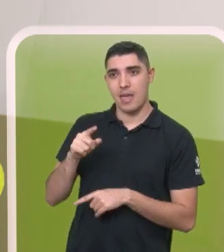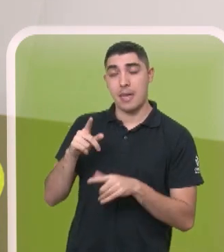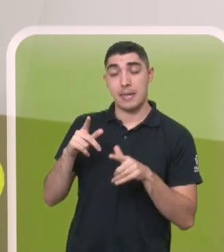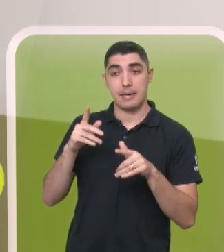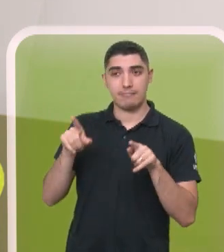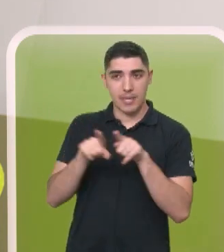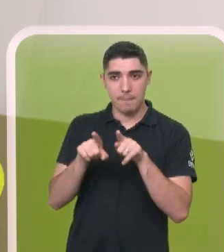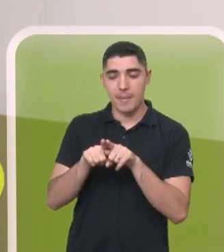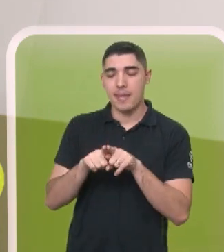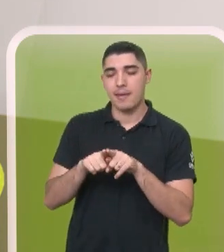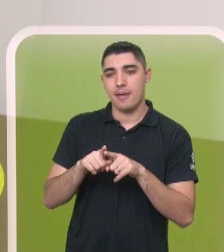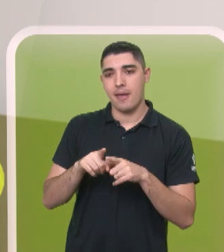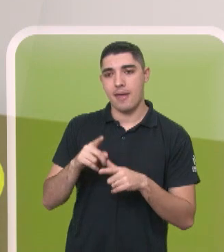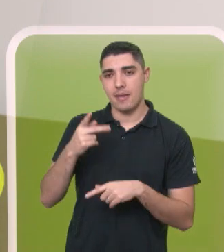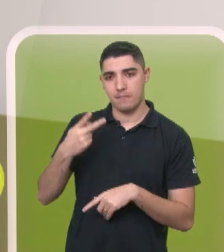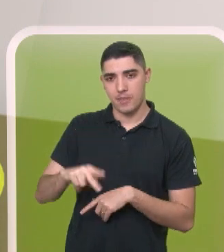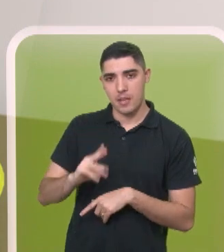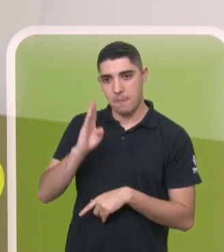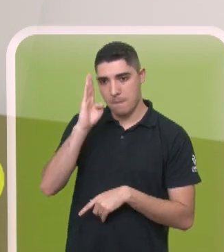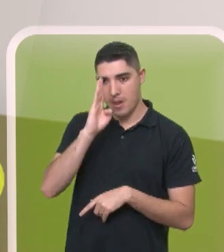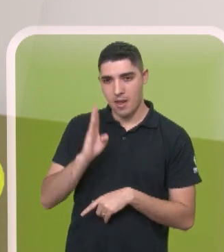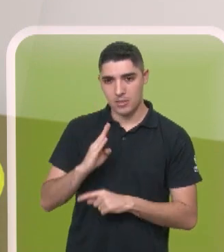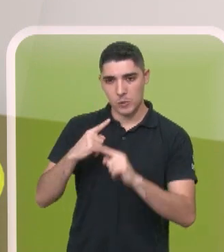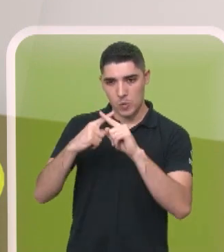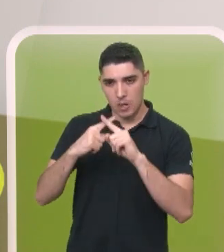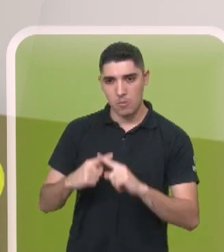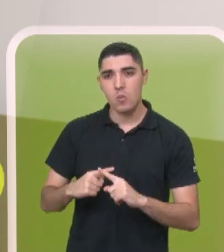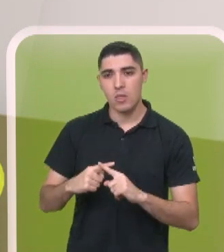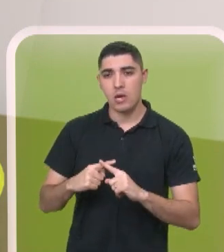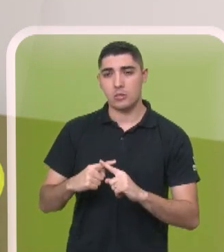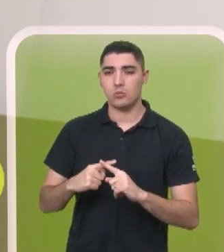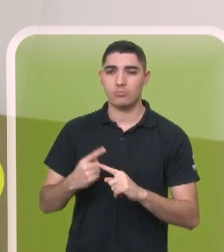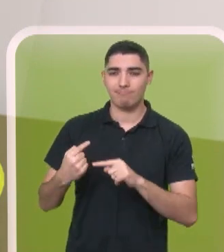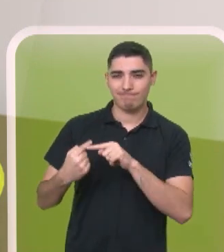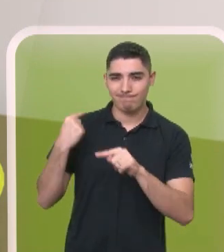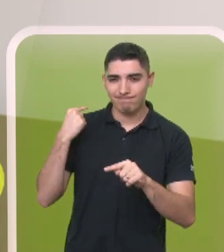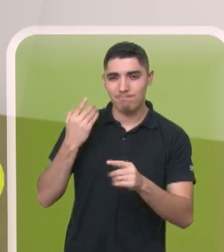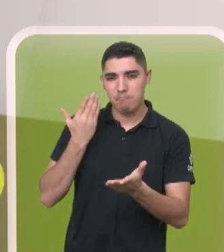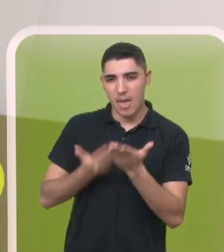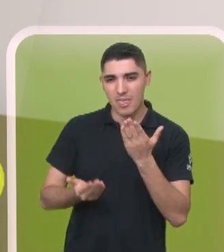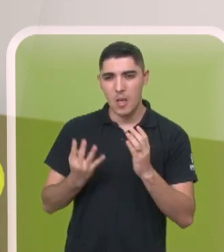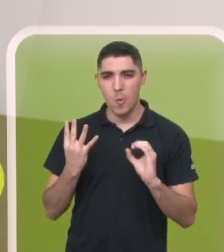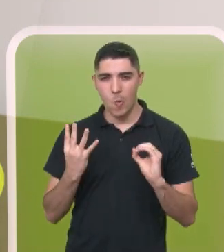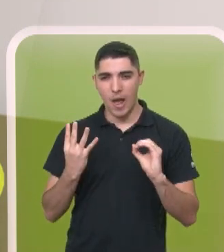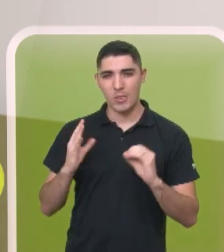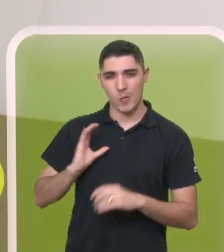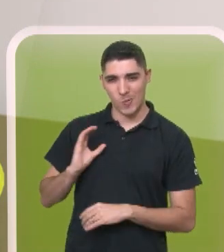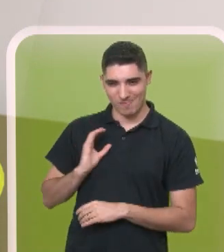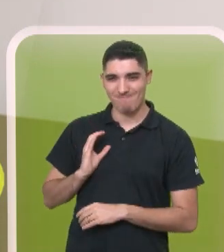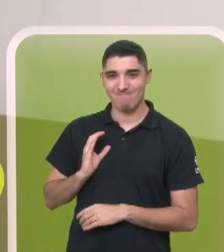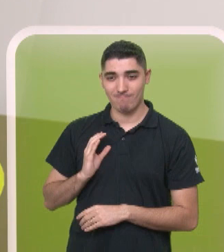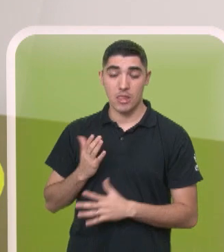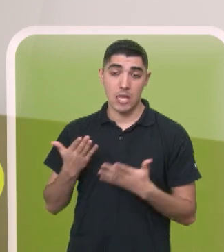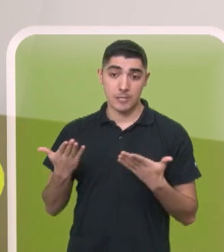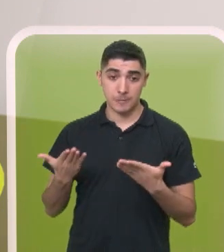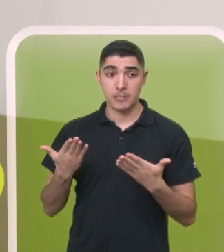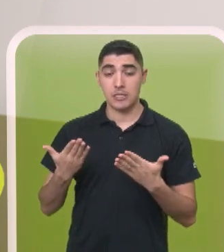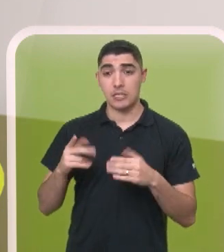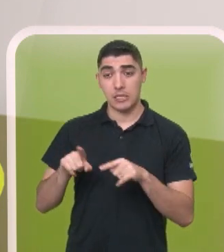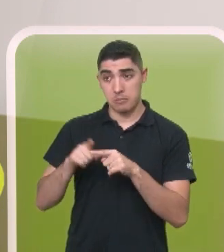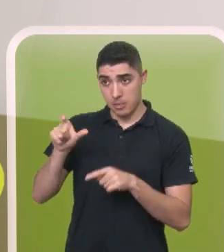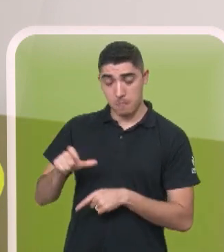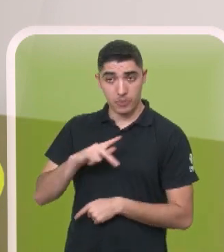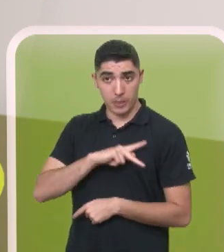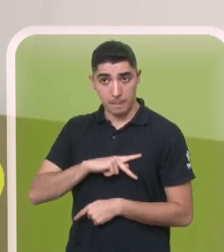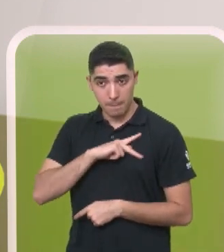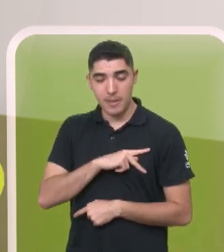Nacional, enfim, muito, muito aquém, né, do esperado, um 4-0. É, esses jogos, tanto esse contra a Pinda